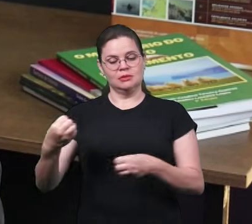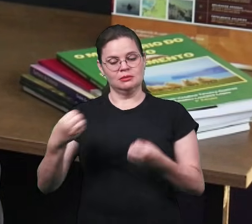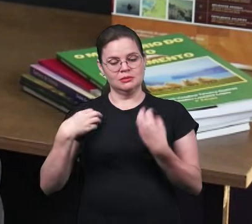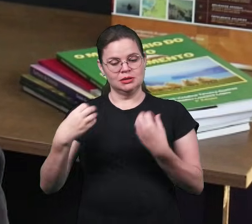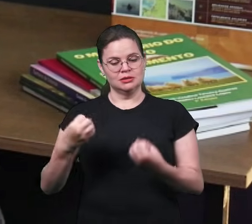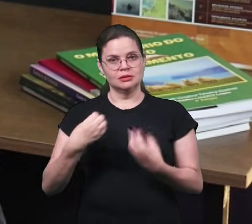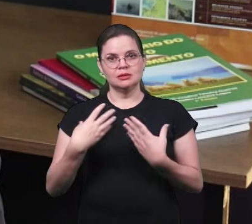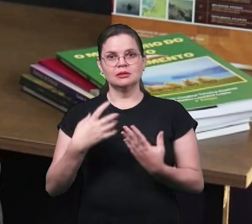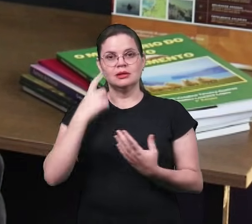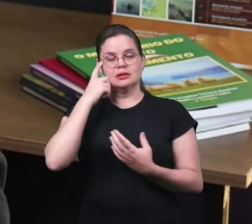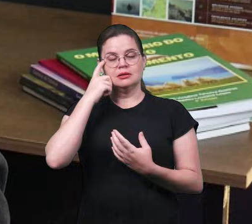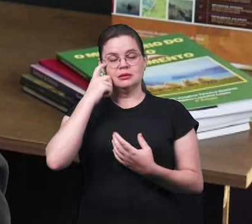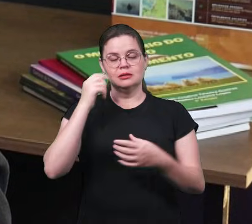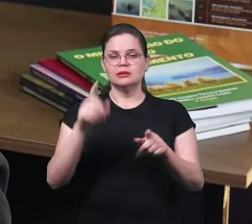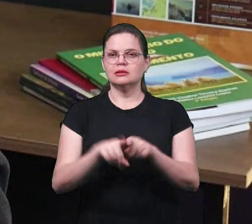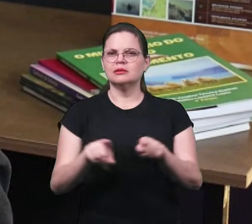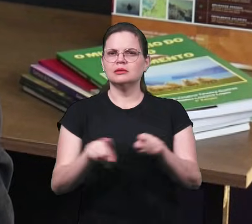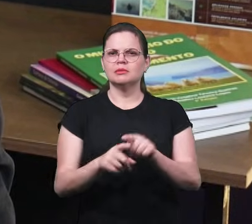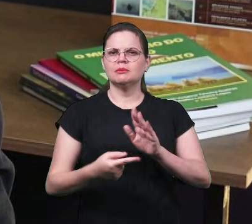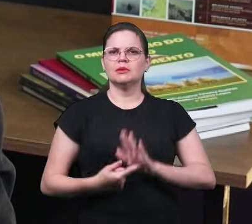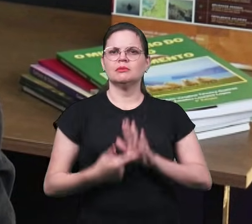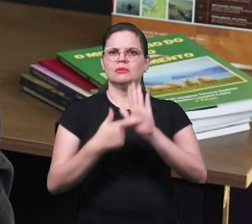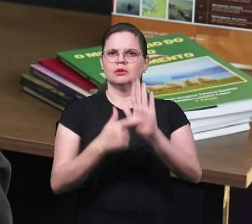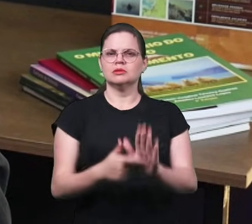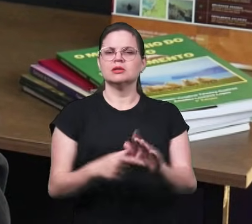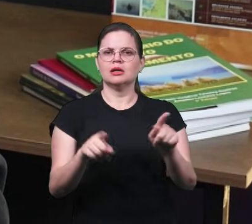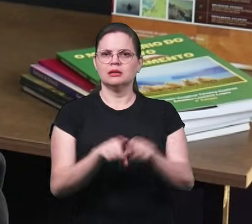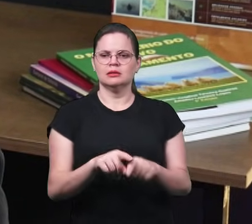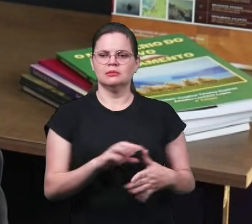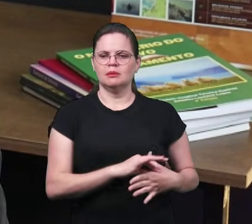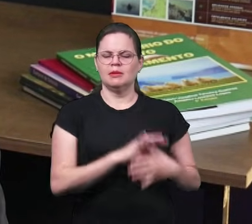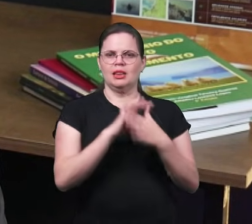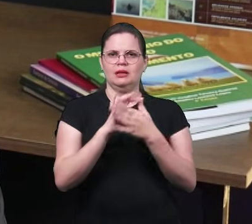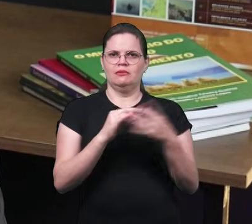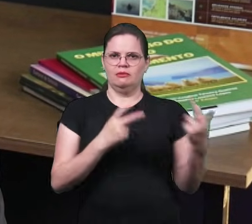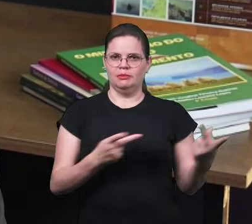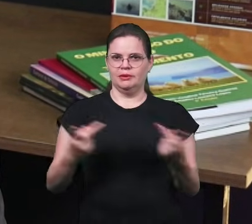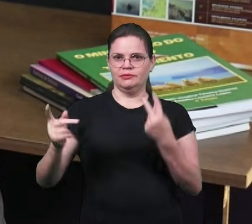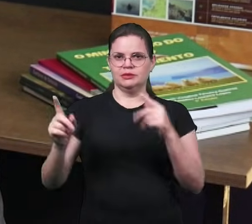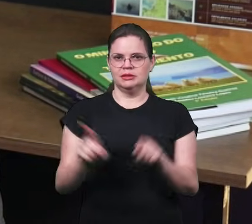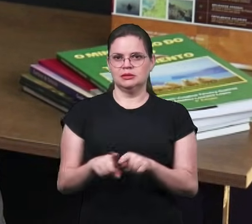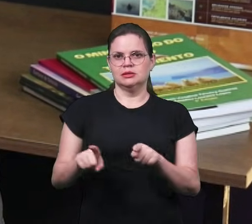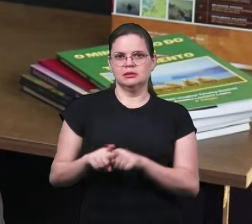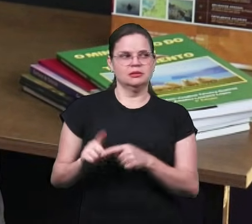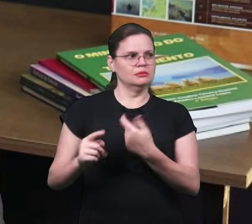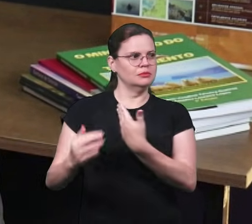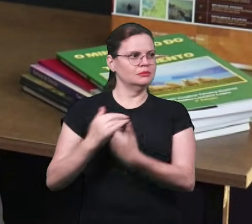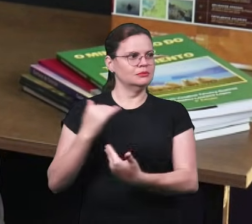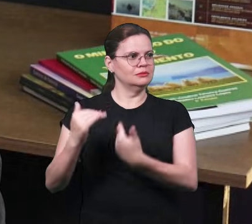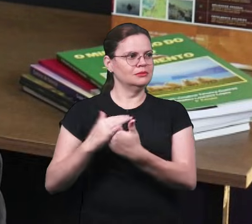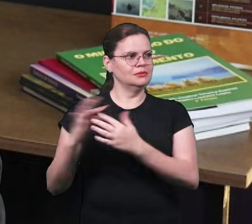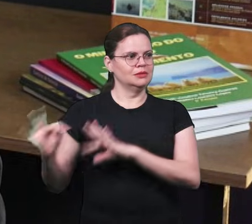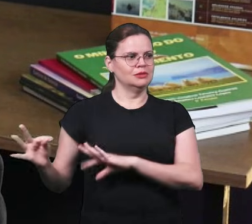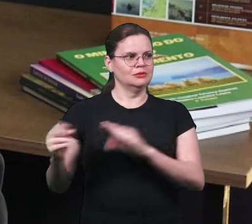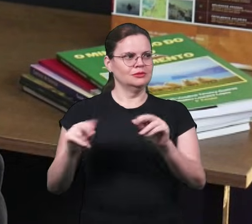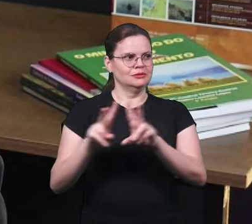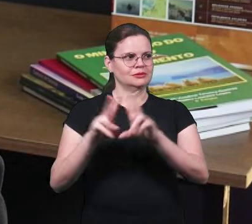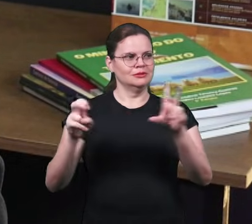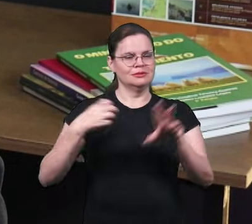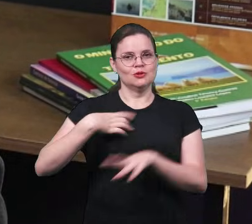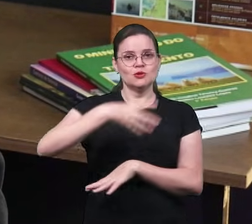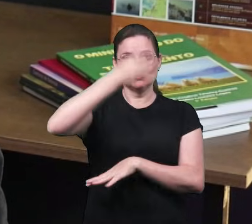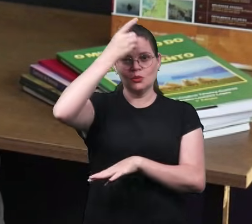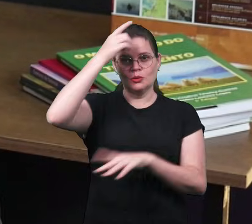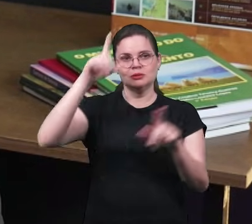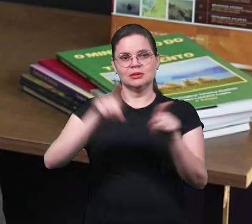ensinar, para mostrar, para me levar para as visitas, né? Para me instruir a buscar os dons espirituais, a